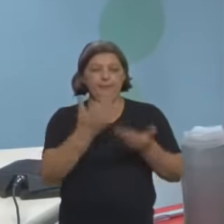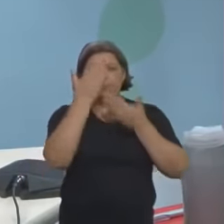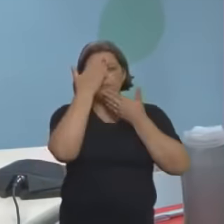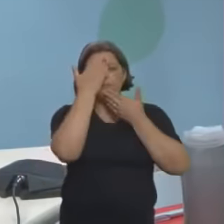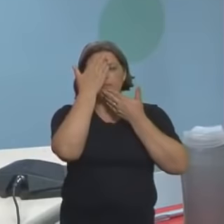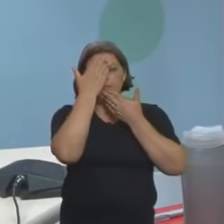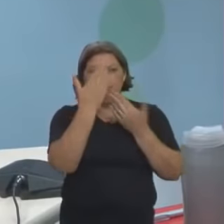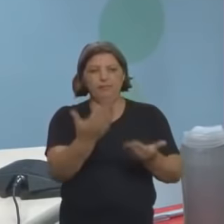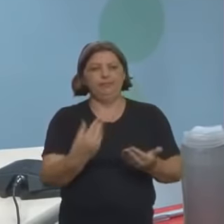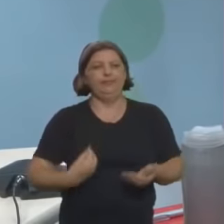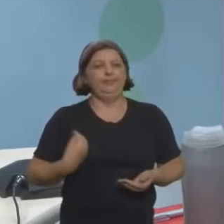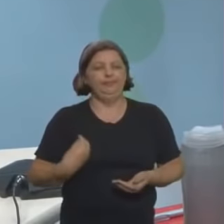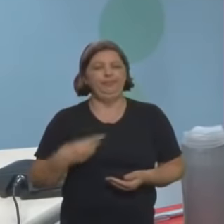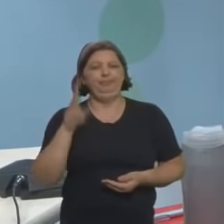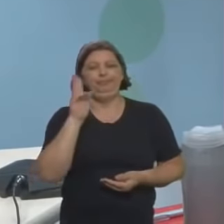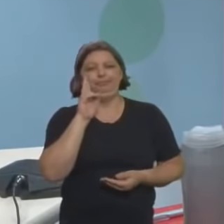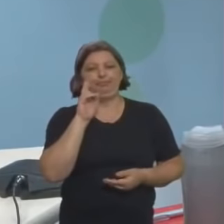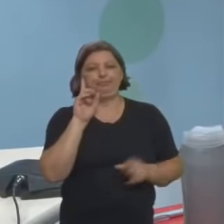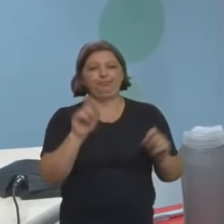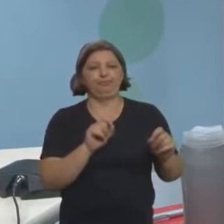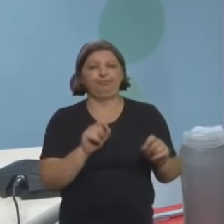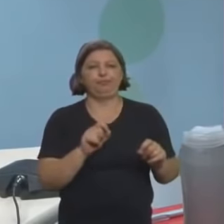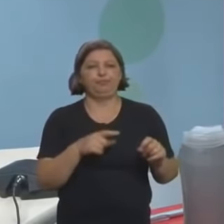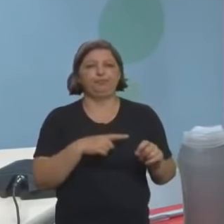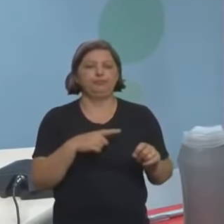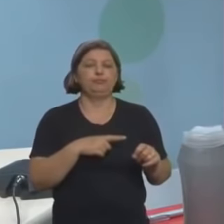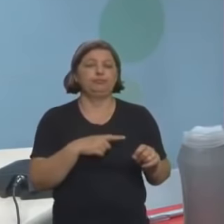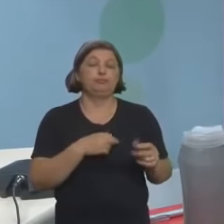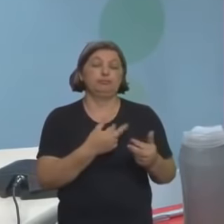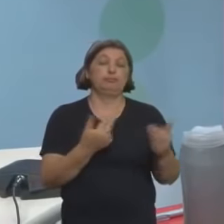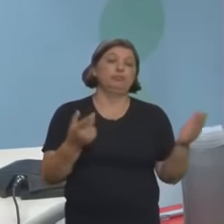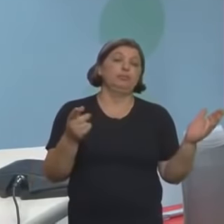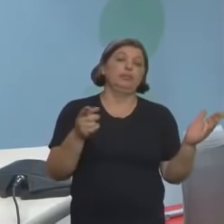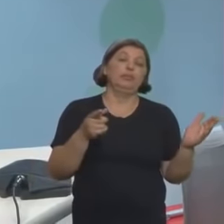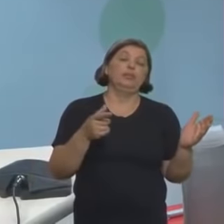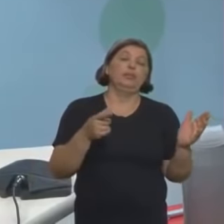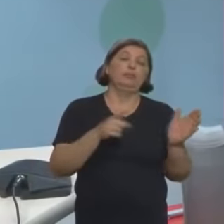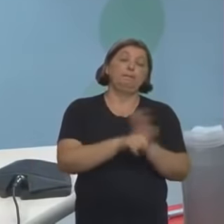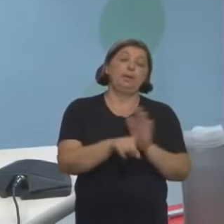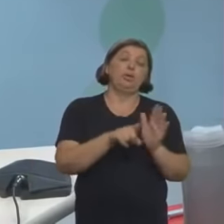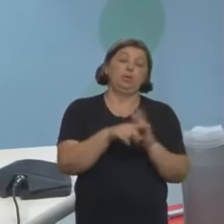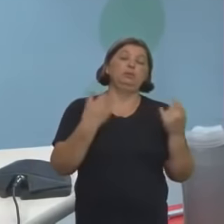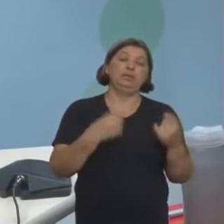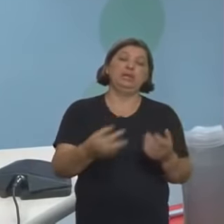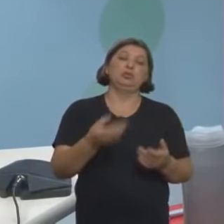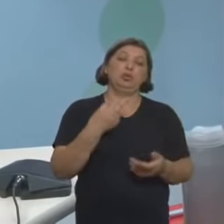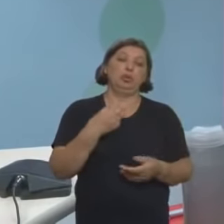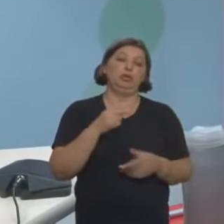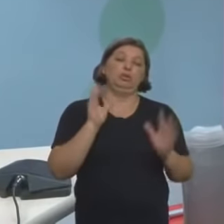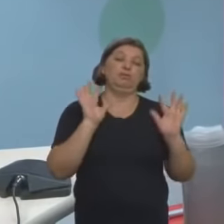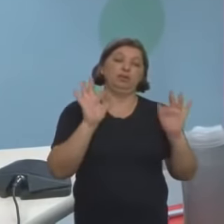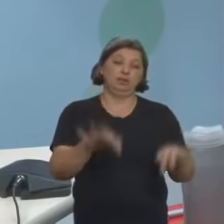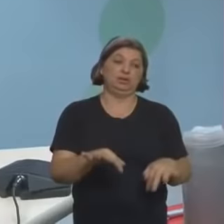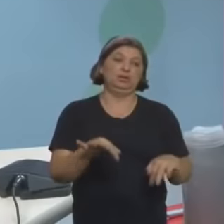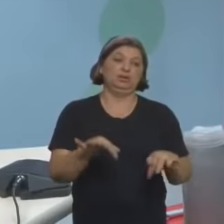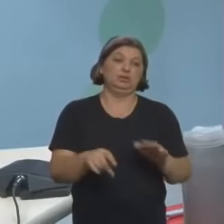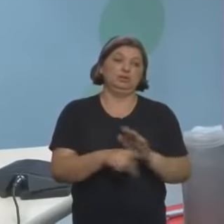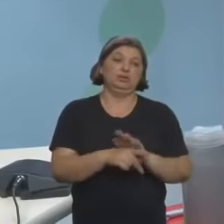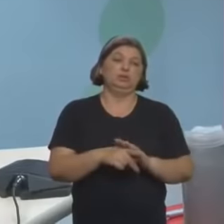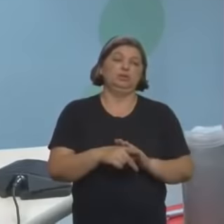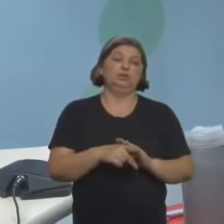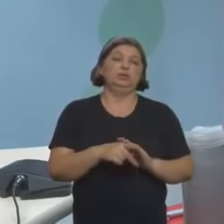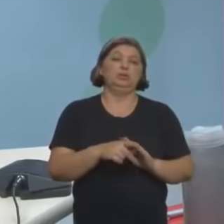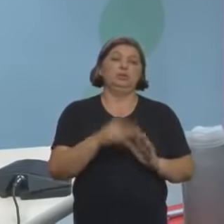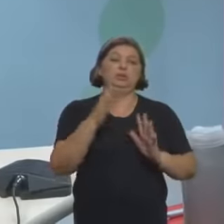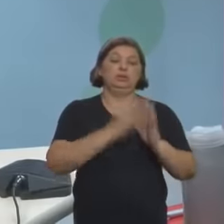a presença, lembrando que a gente tem as questões que precisam ser respondidas, né, para a finalização da trilha